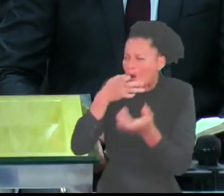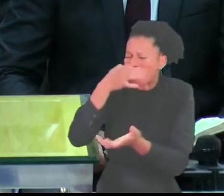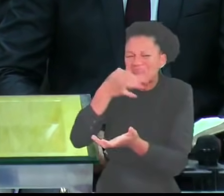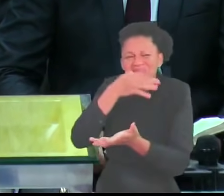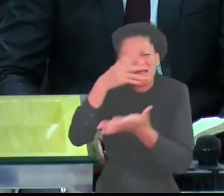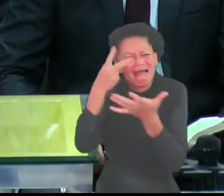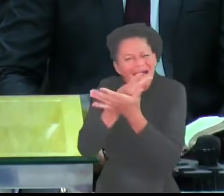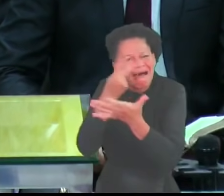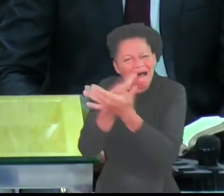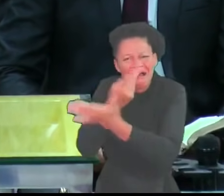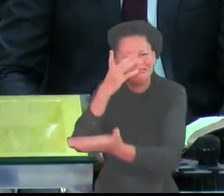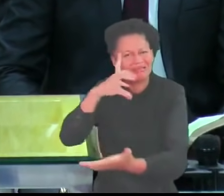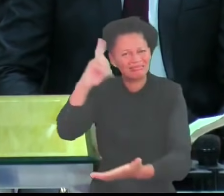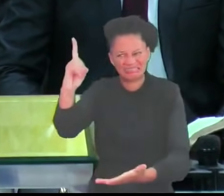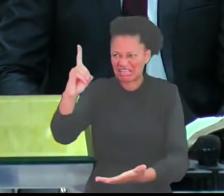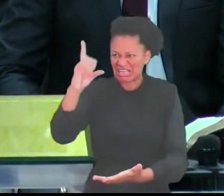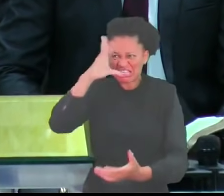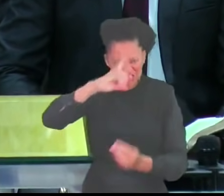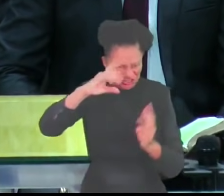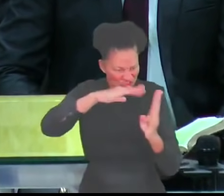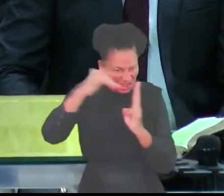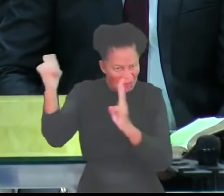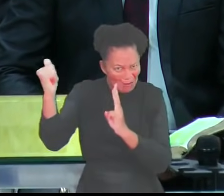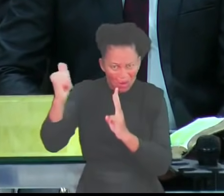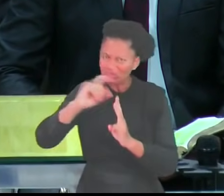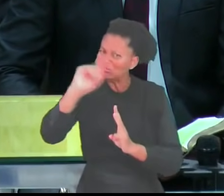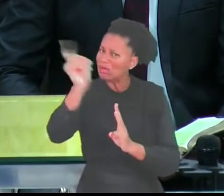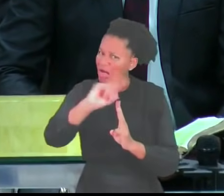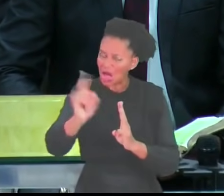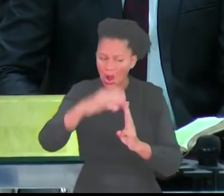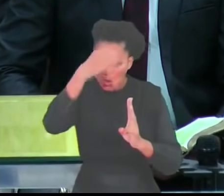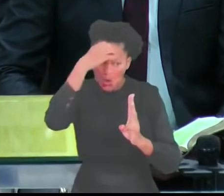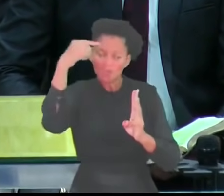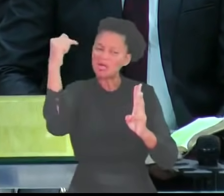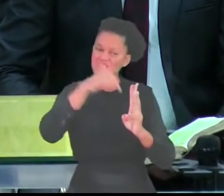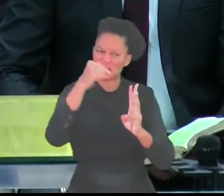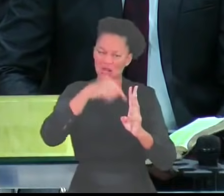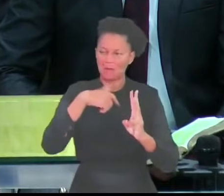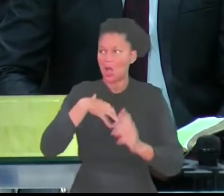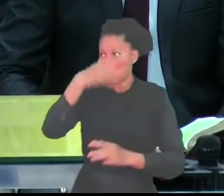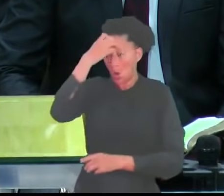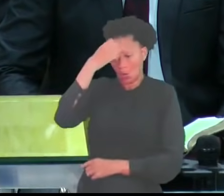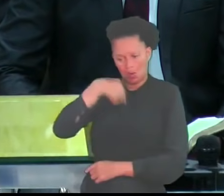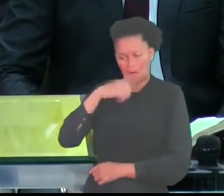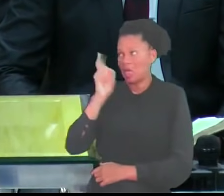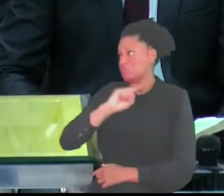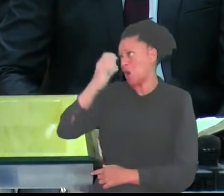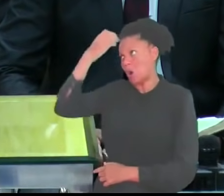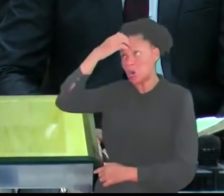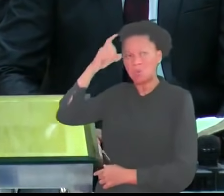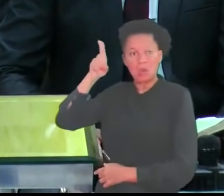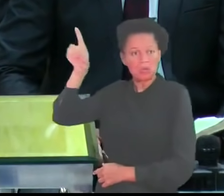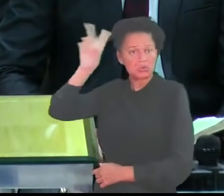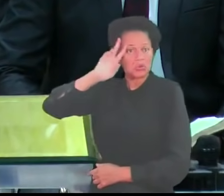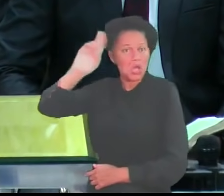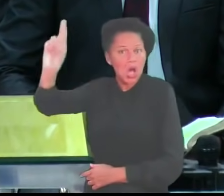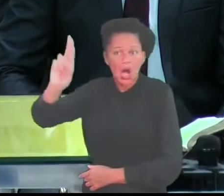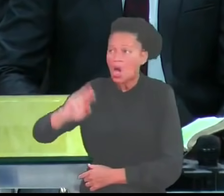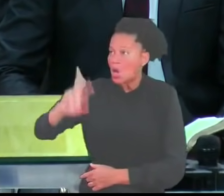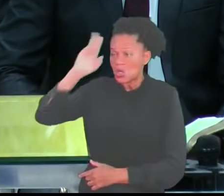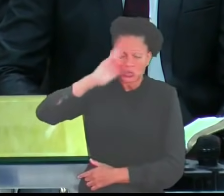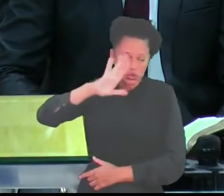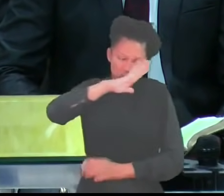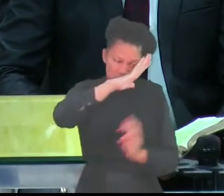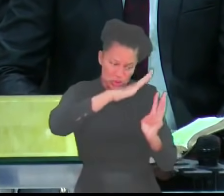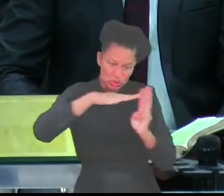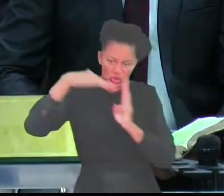errado de Deus. De quem foi a culpa? Dele, mas ele disse que foi do Senhor. Foi o Senhor quem os chamou para ali,